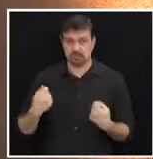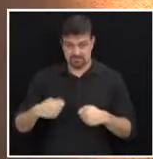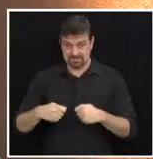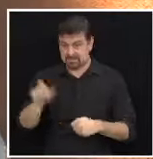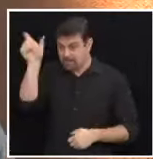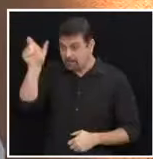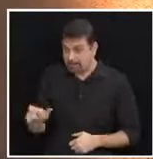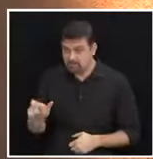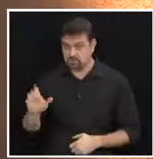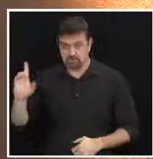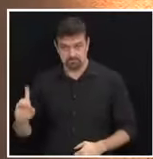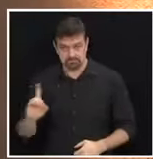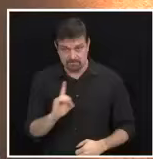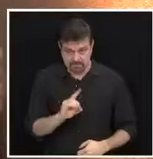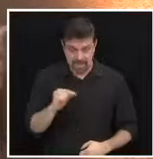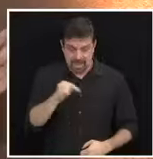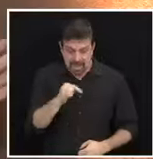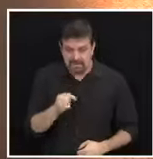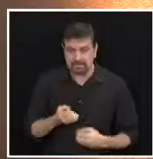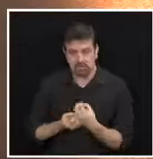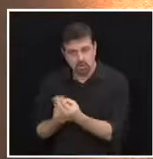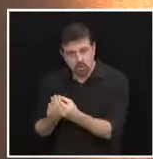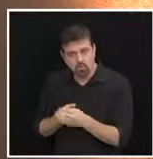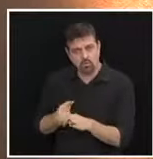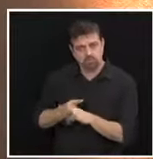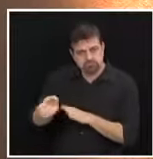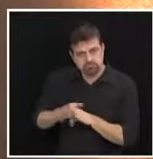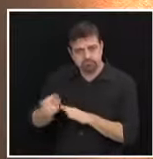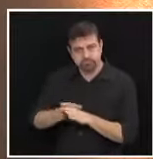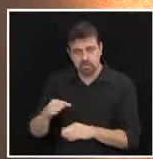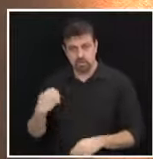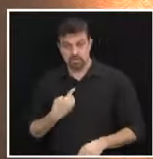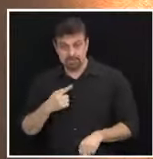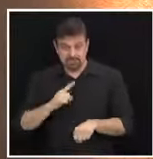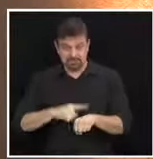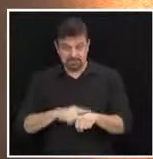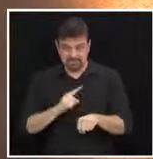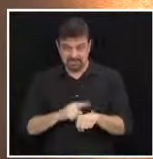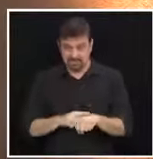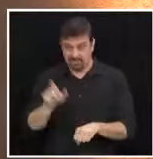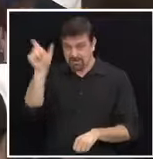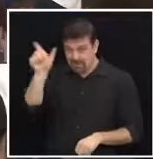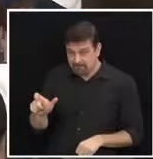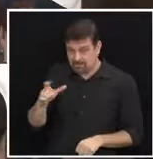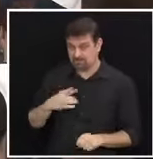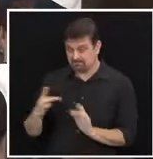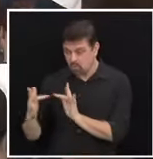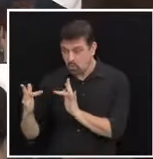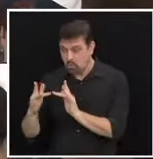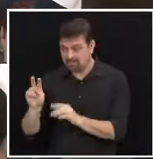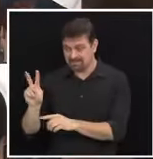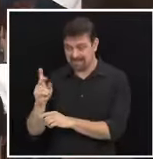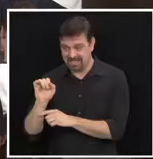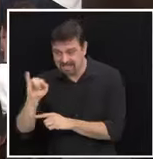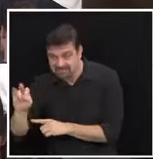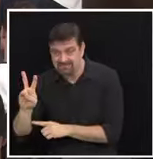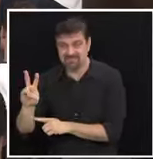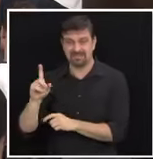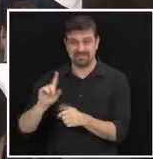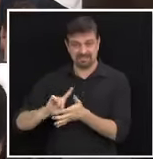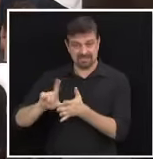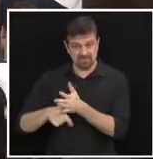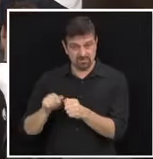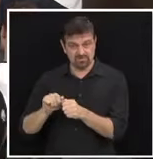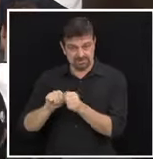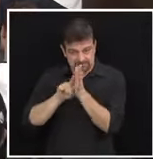ideal é procurar, que vai ser orientado, o tempo. Nós também temos um tempo entre o tempo que você correu o risco e o tempo do teste. Mas